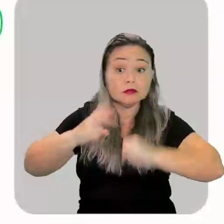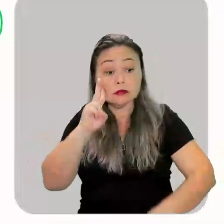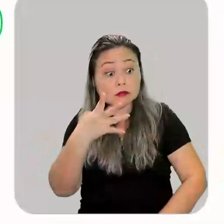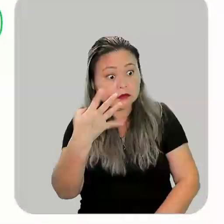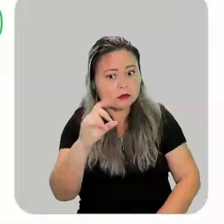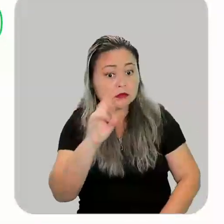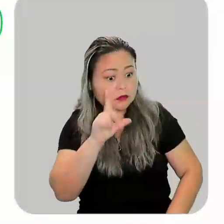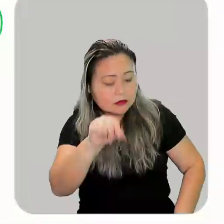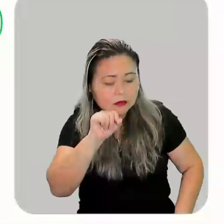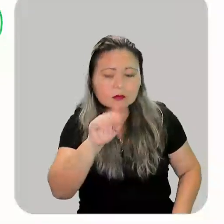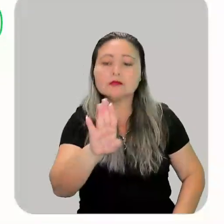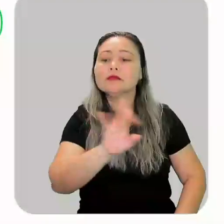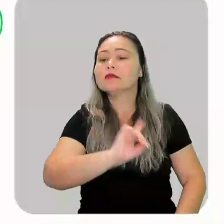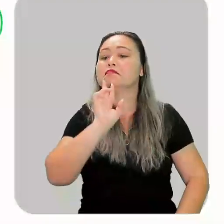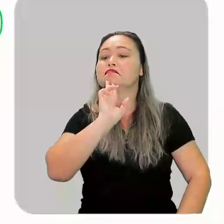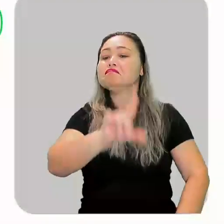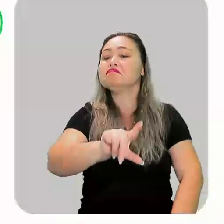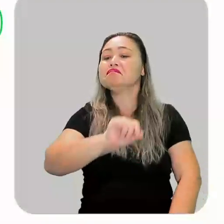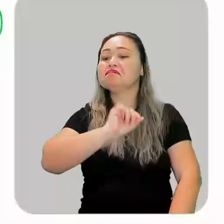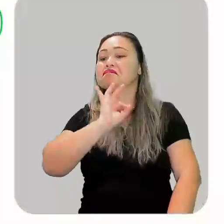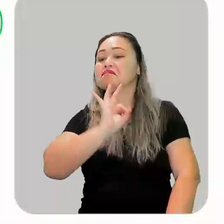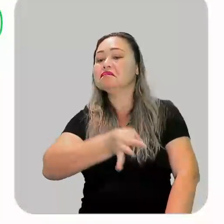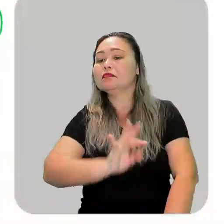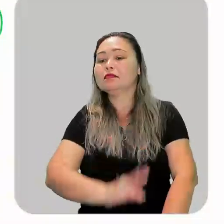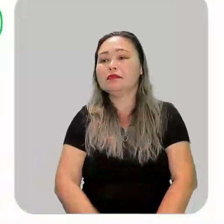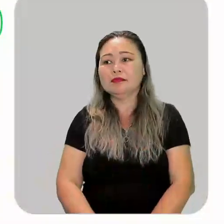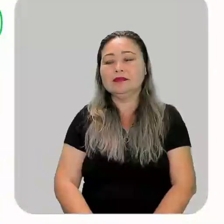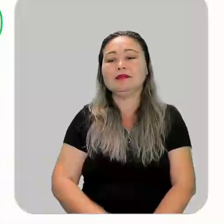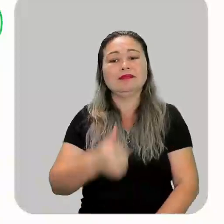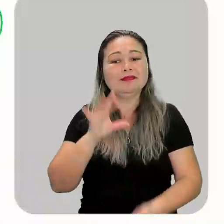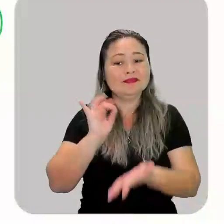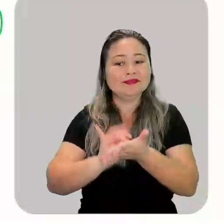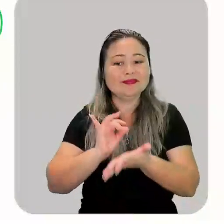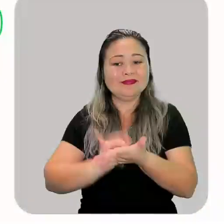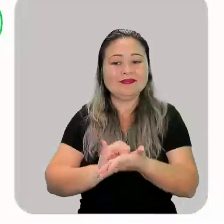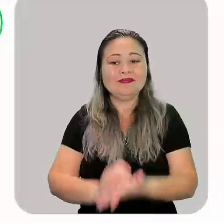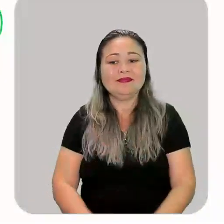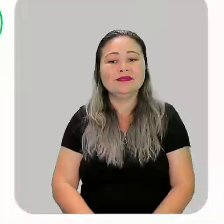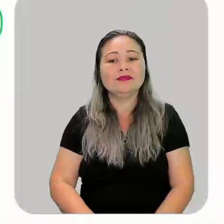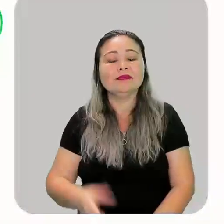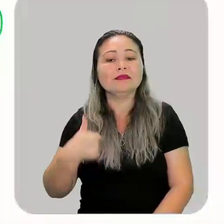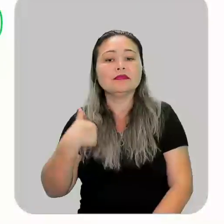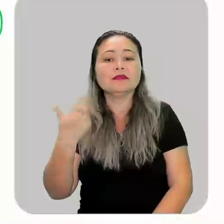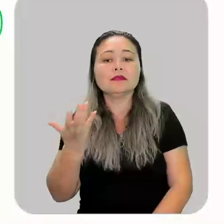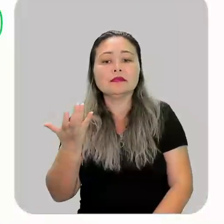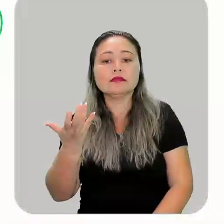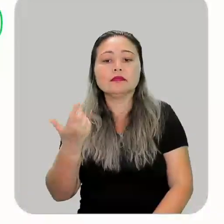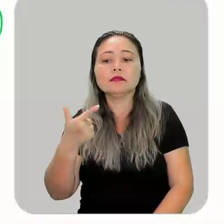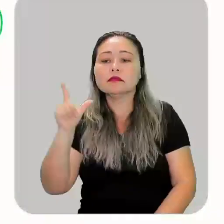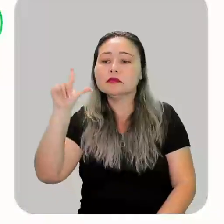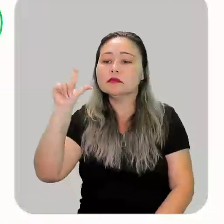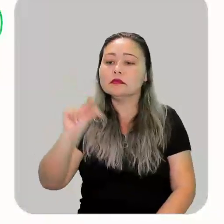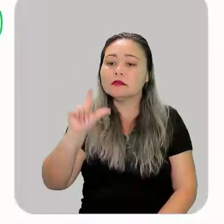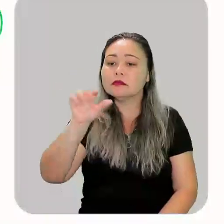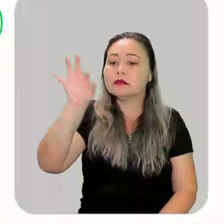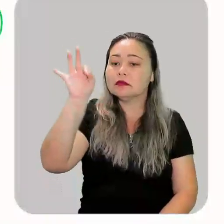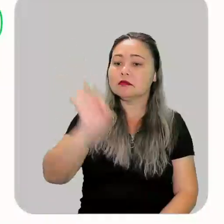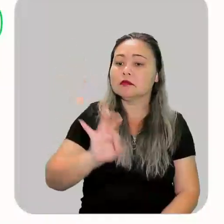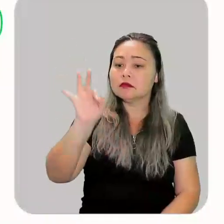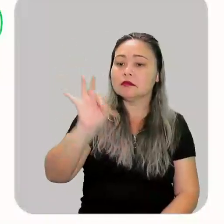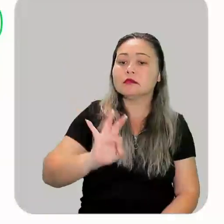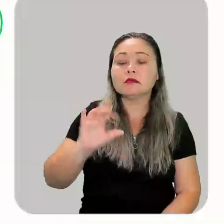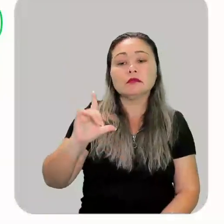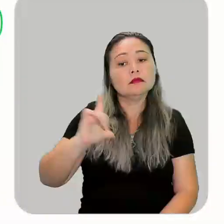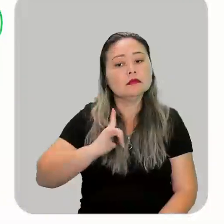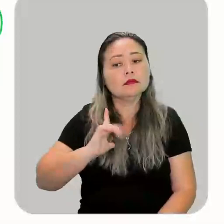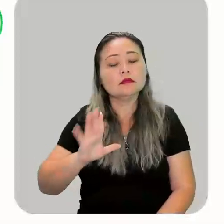40 ali, opa, a letra B já era, marquei e acertei. Verdade. E aí ele quer saber agora qual a redução percentual que